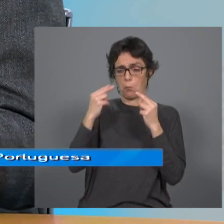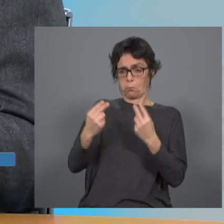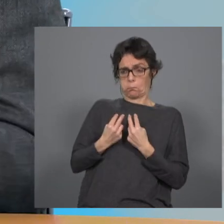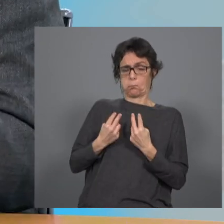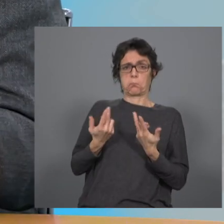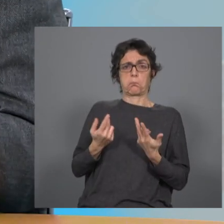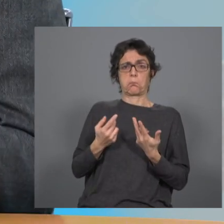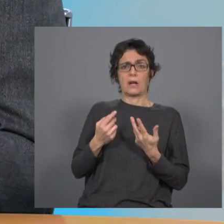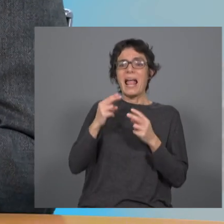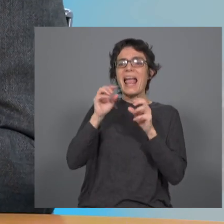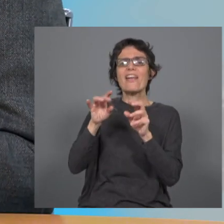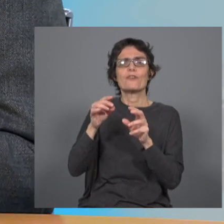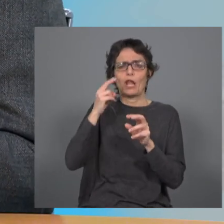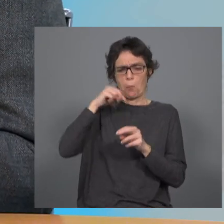saída,